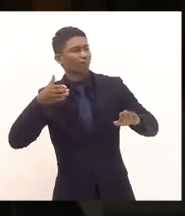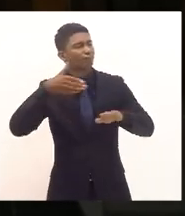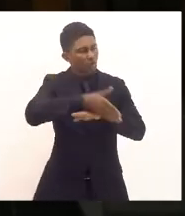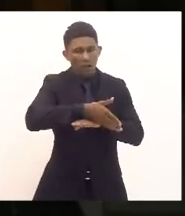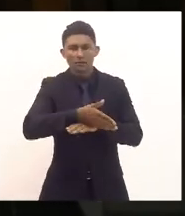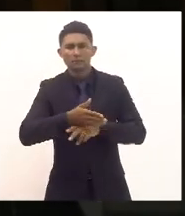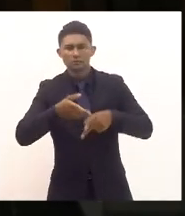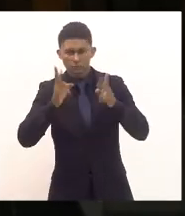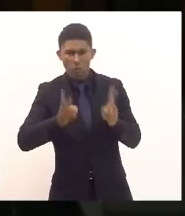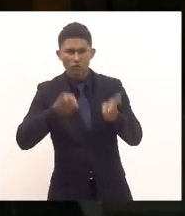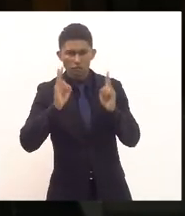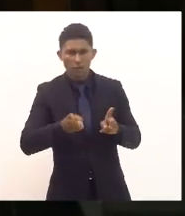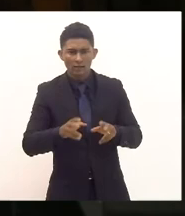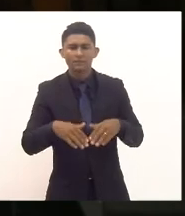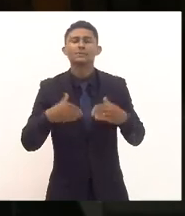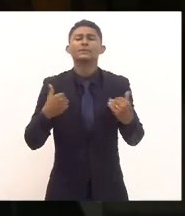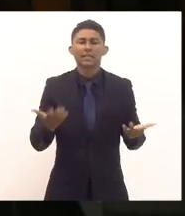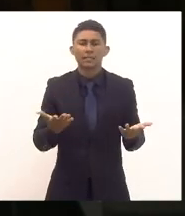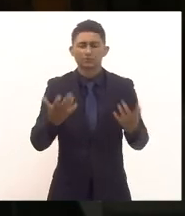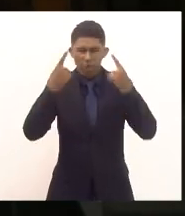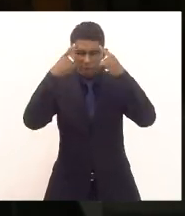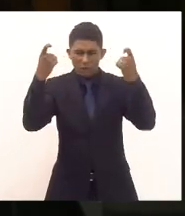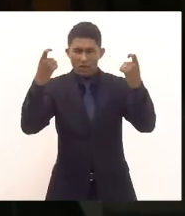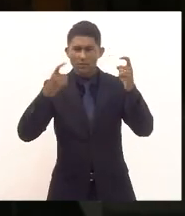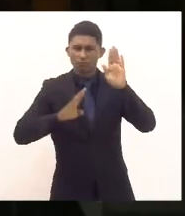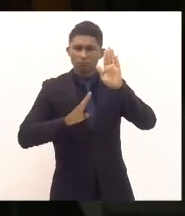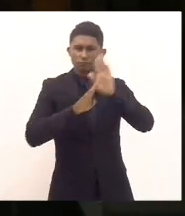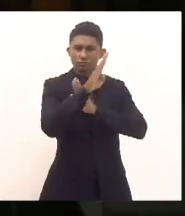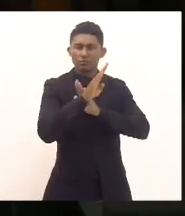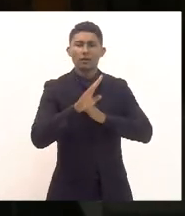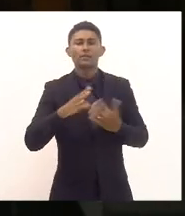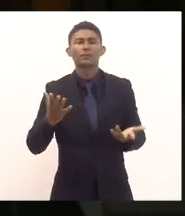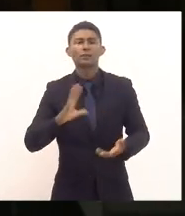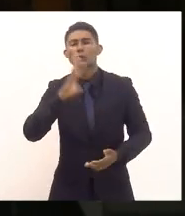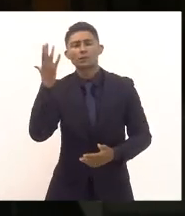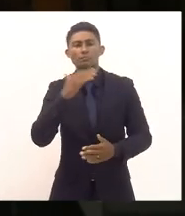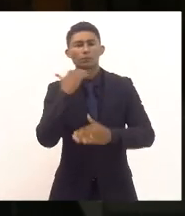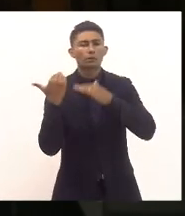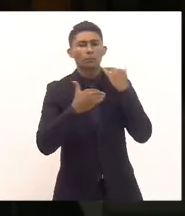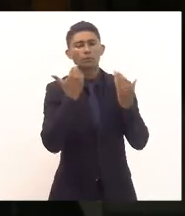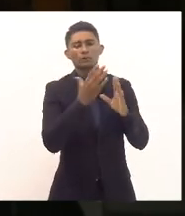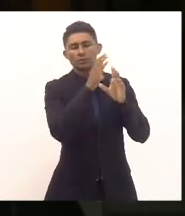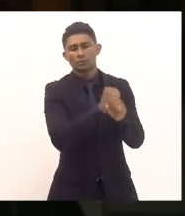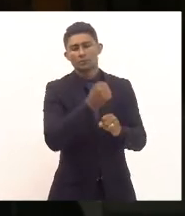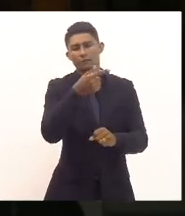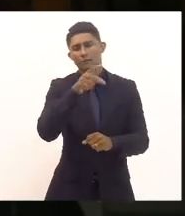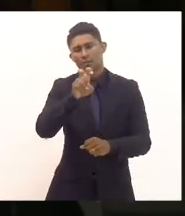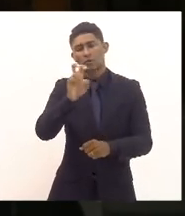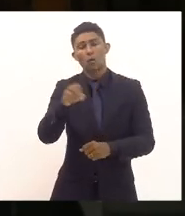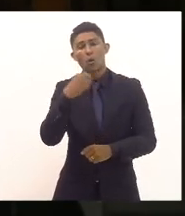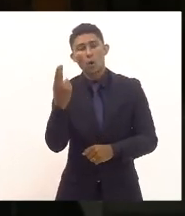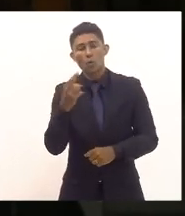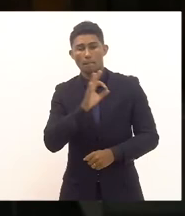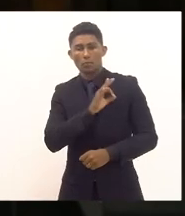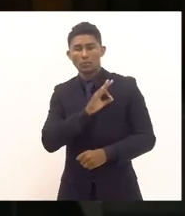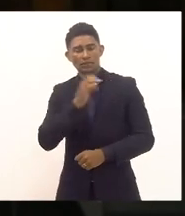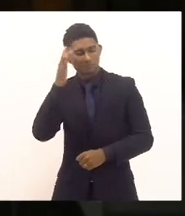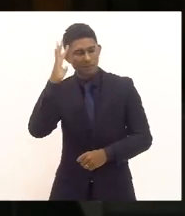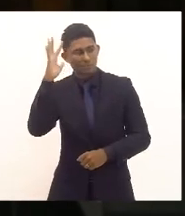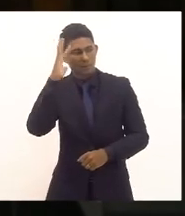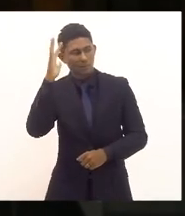precisava identificar aquela situação que levou 25 mortes ou ela poderia rever suas